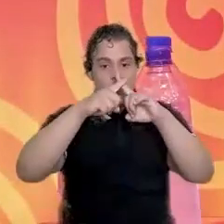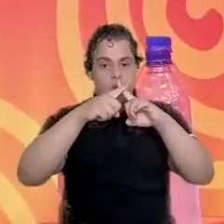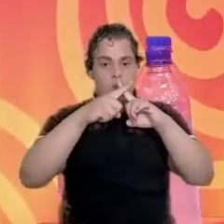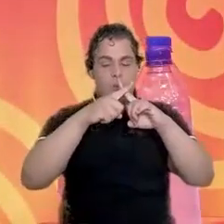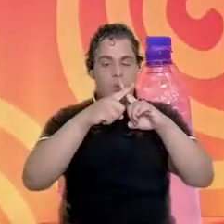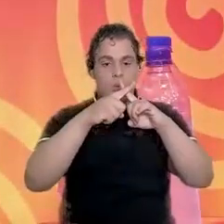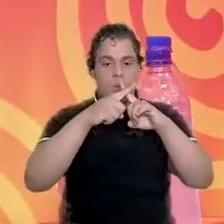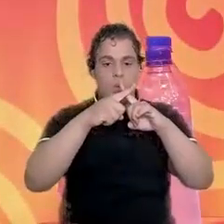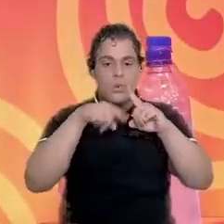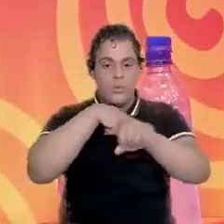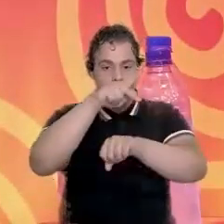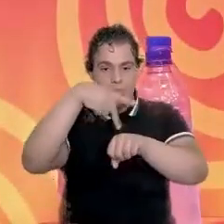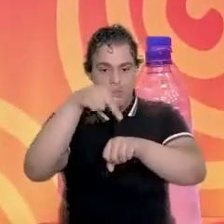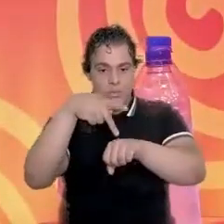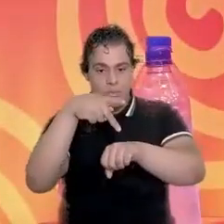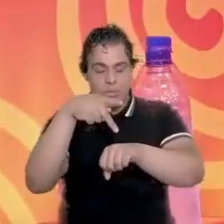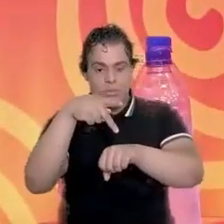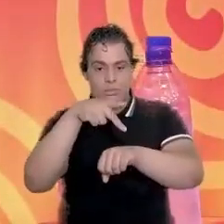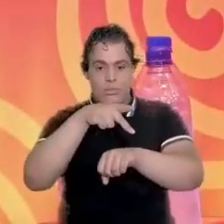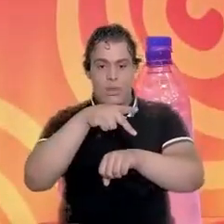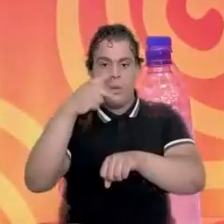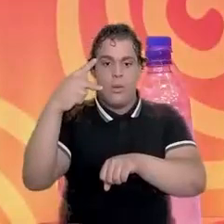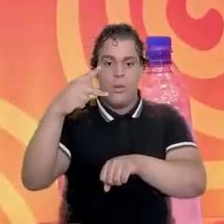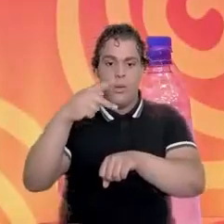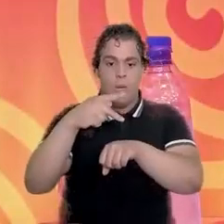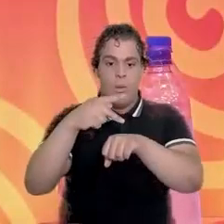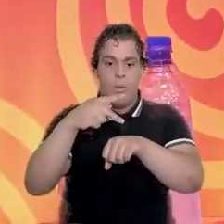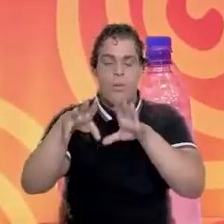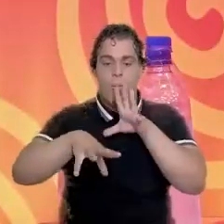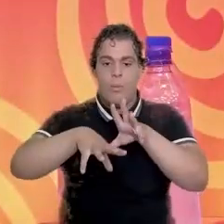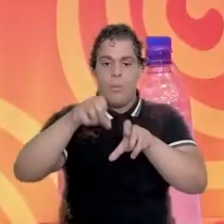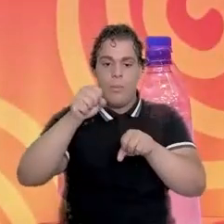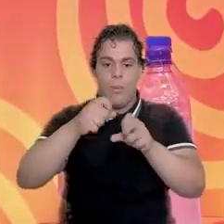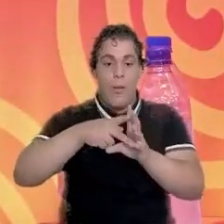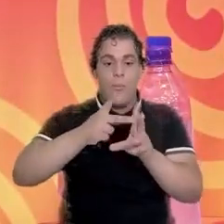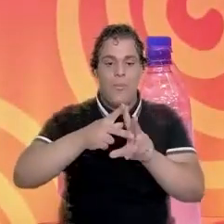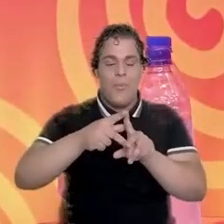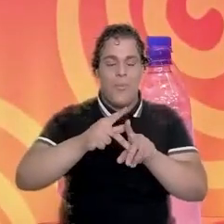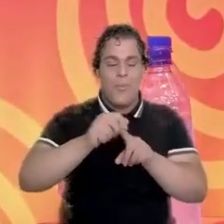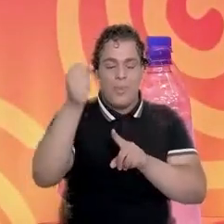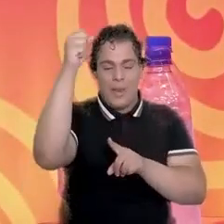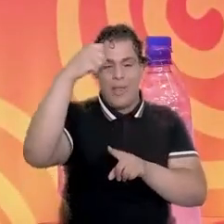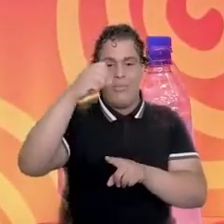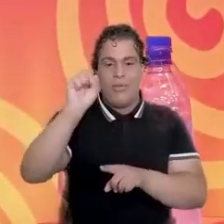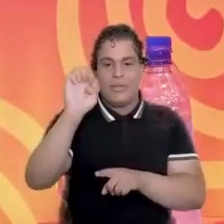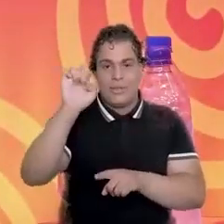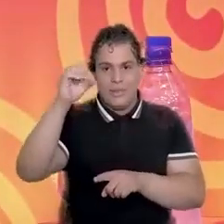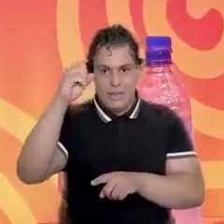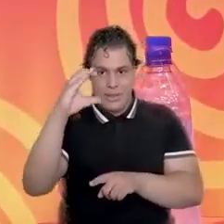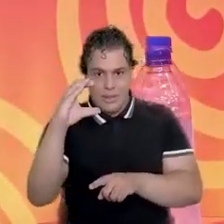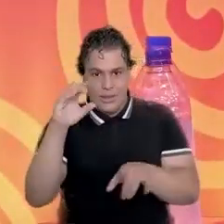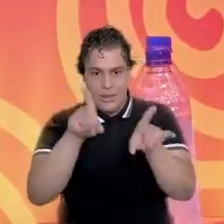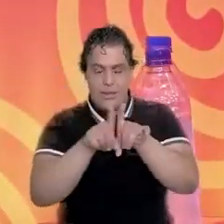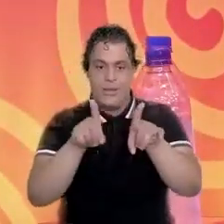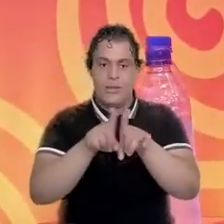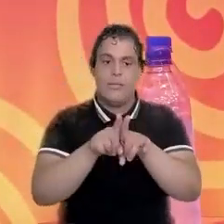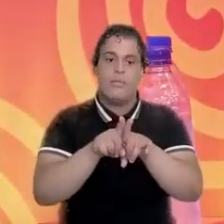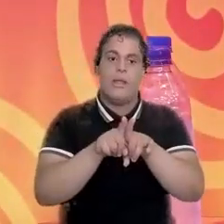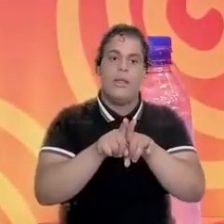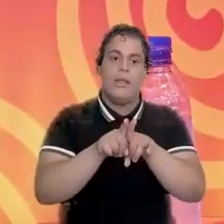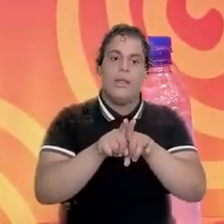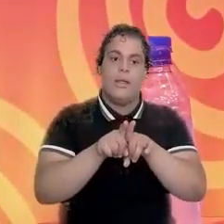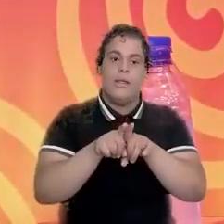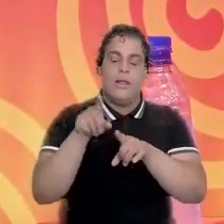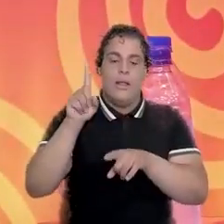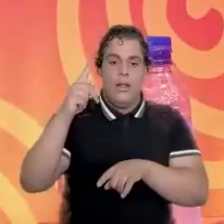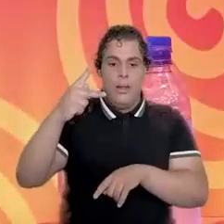o reconhecimento nacional, que é o Prêmio Sesc de Poesia Carlos Drummond de Andrade, e também o Prêmio Off Flip de Poesia